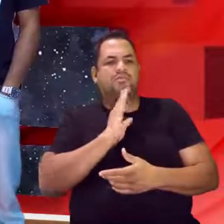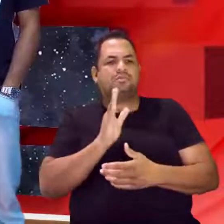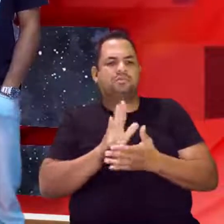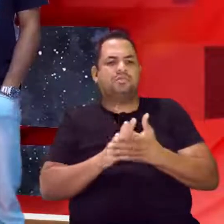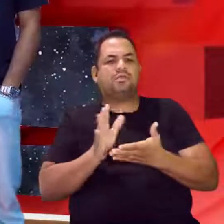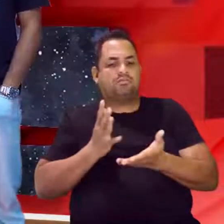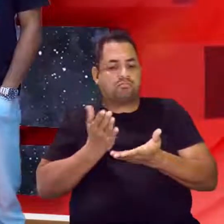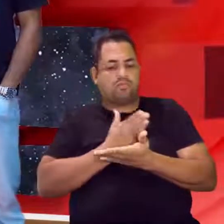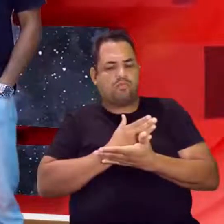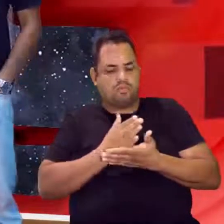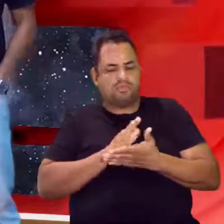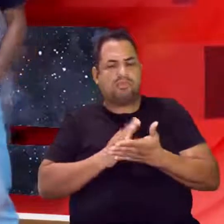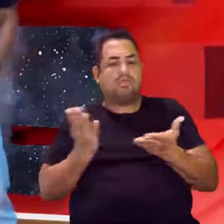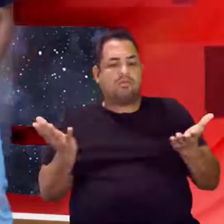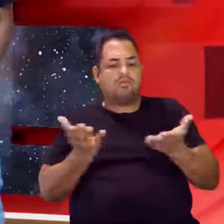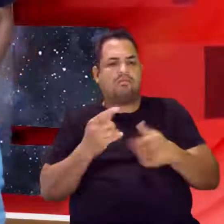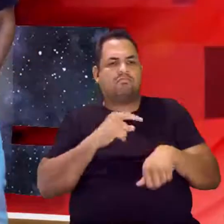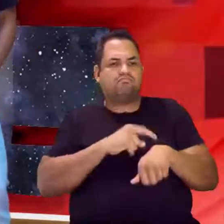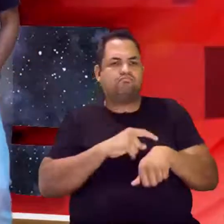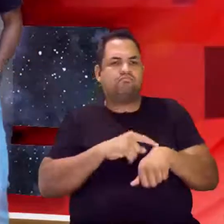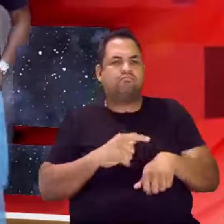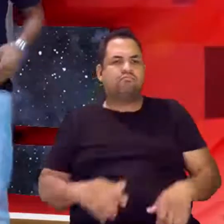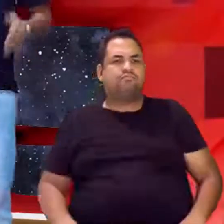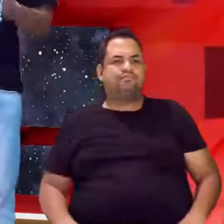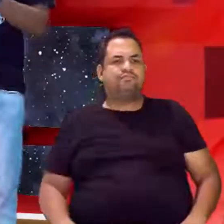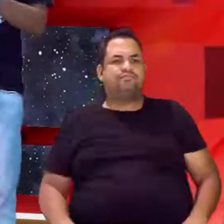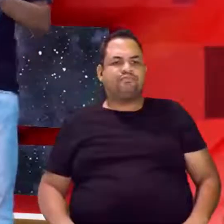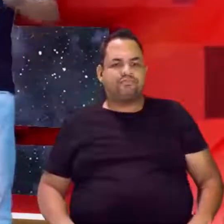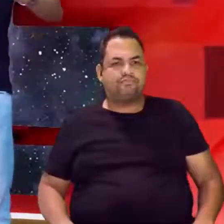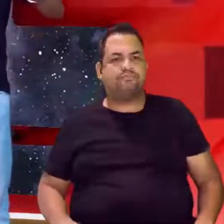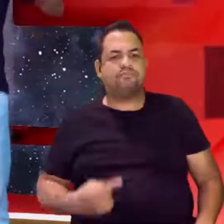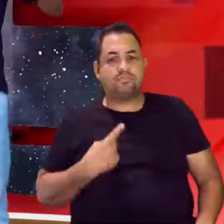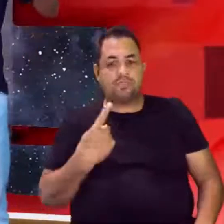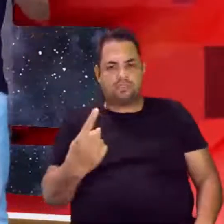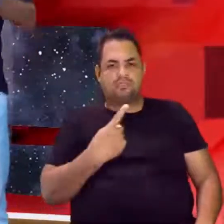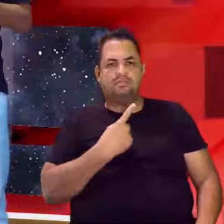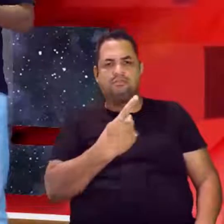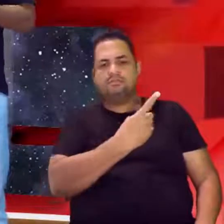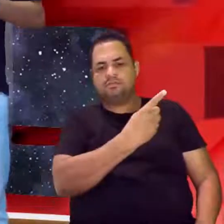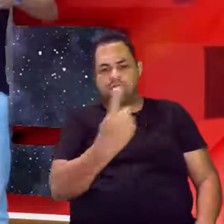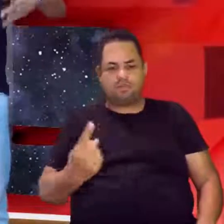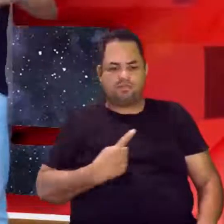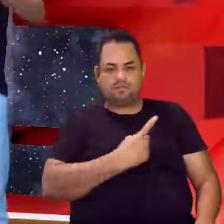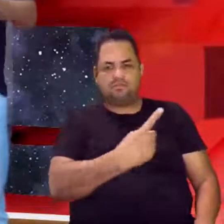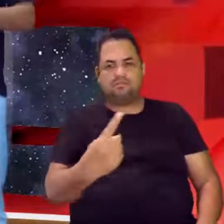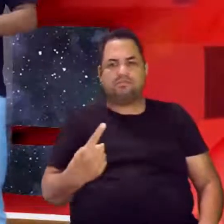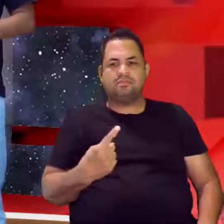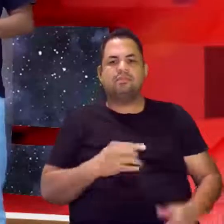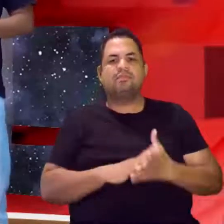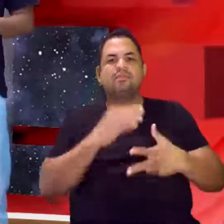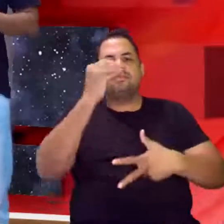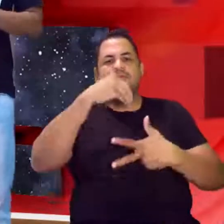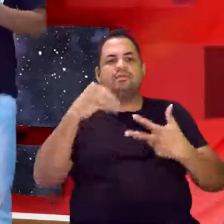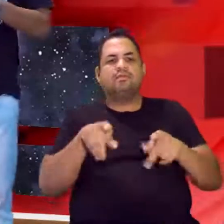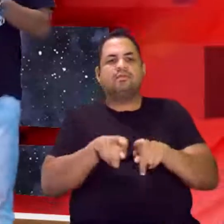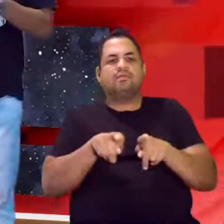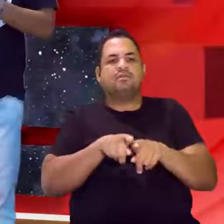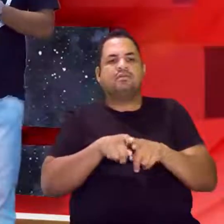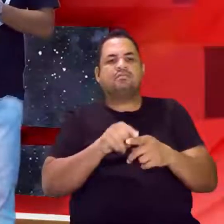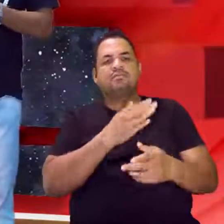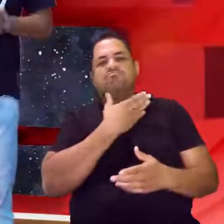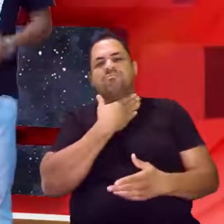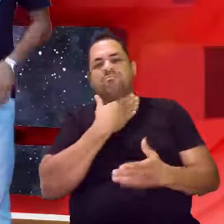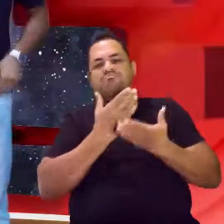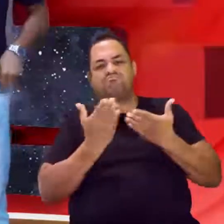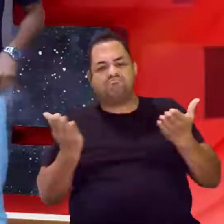aquele primeiro passo, certo? Já tem que pensar. Beleza, então, essa nossa, eu, você e o Enem, nós aqui, vocês aí, também é um papo